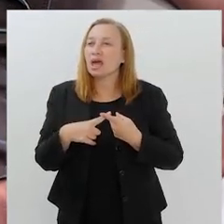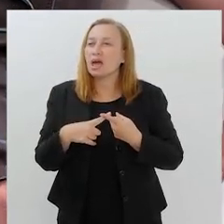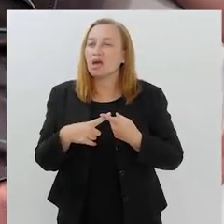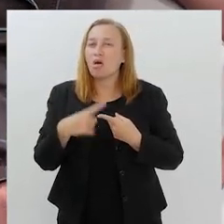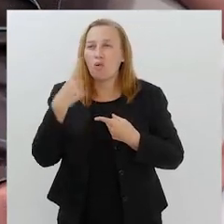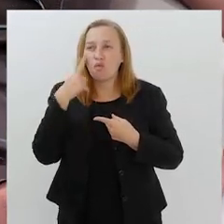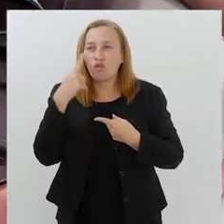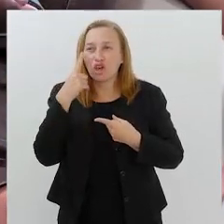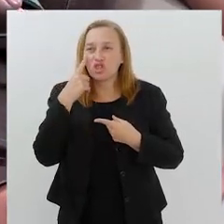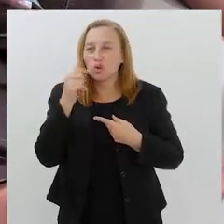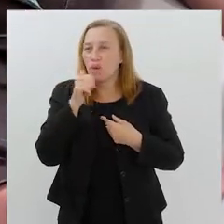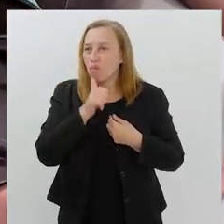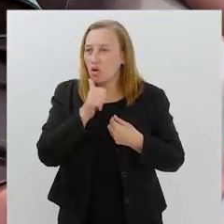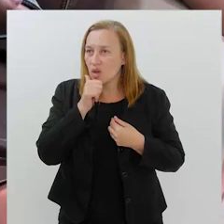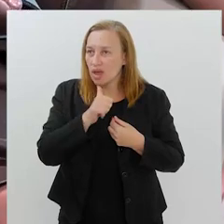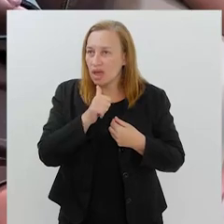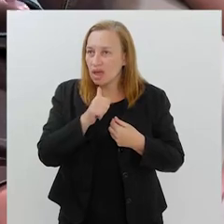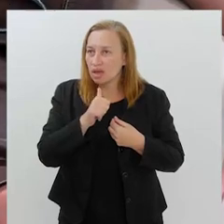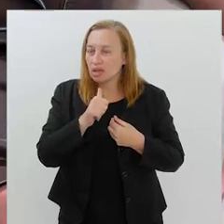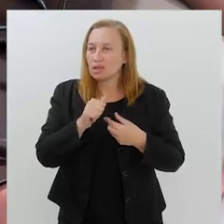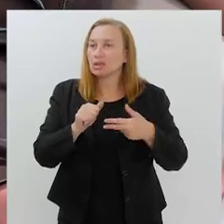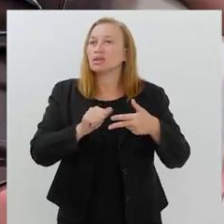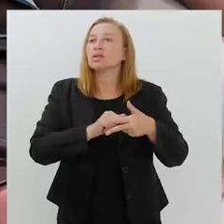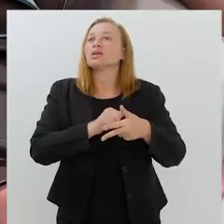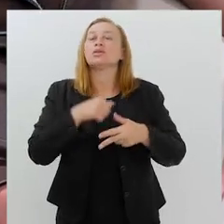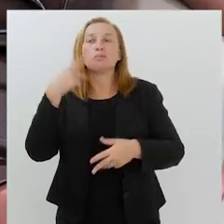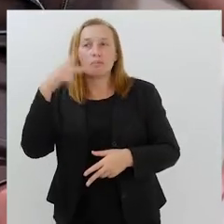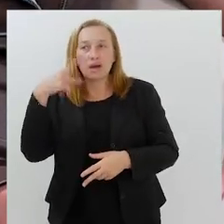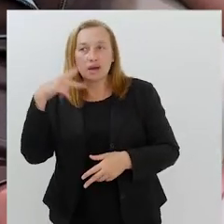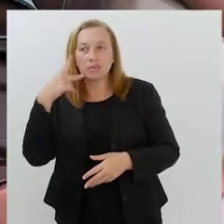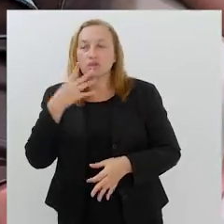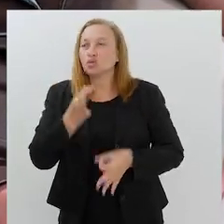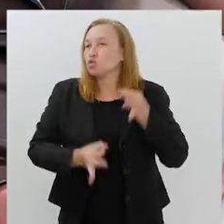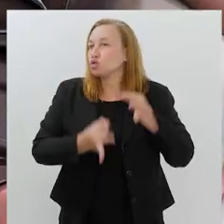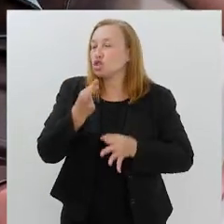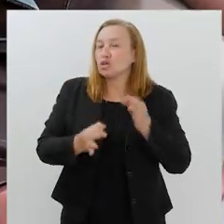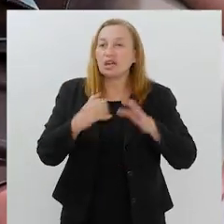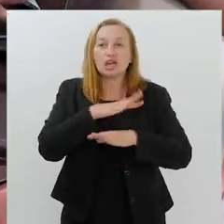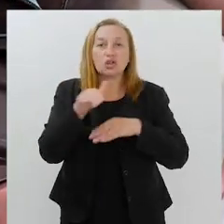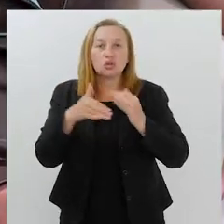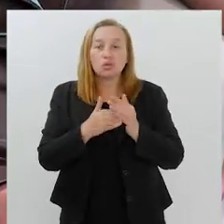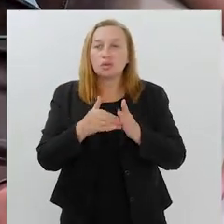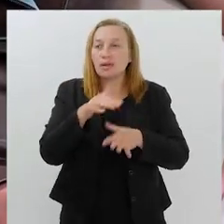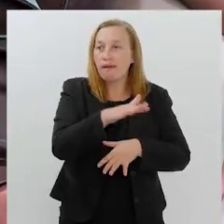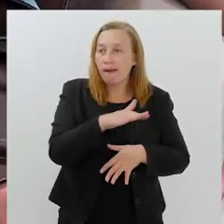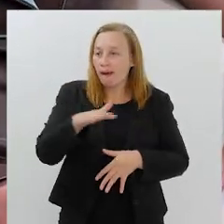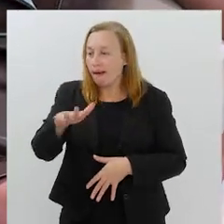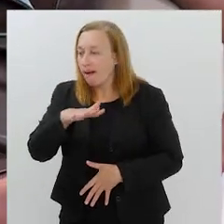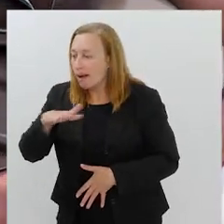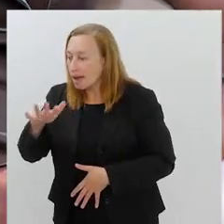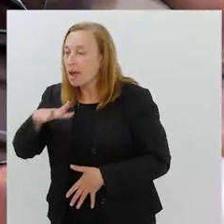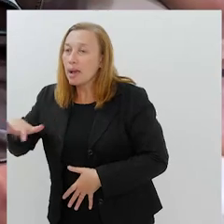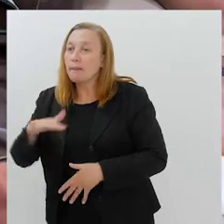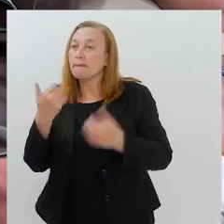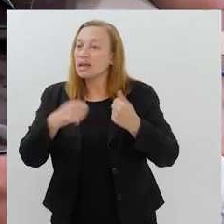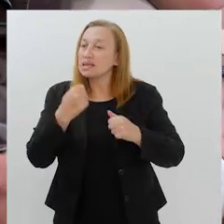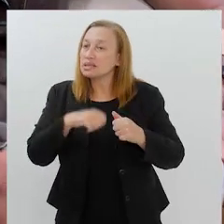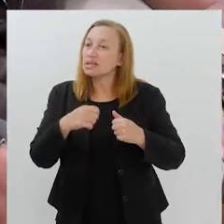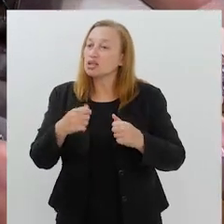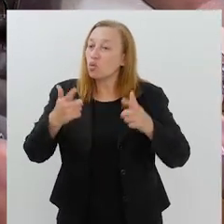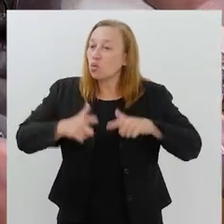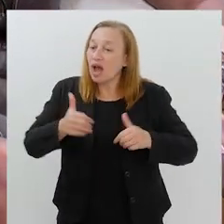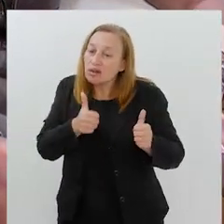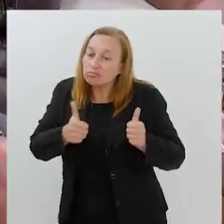vejo a participação da mulher no Parlamento no judiciário em todos os setores a gente tem que ter um lugar de fala